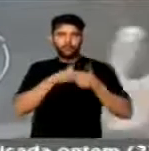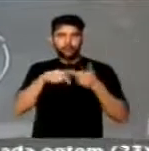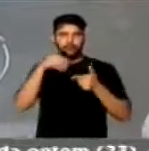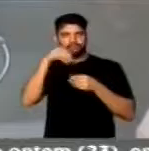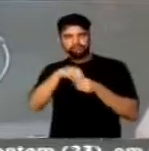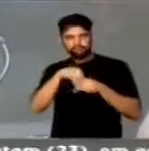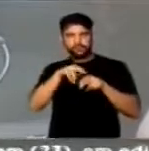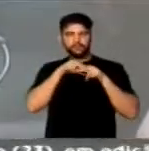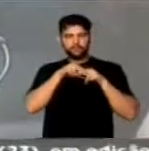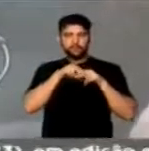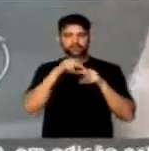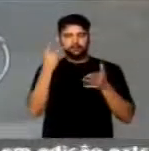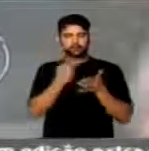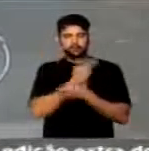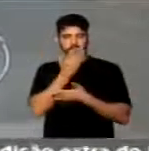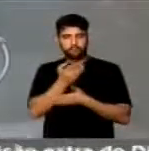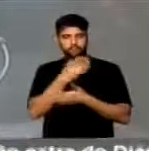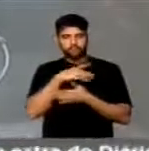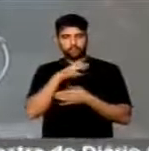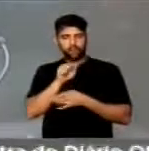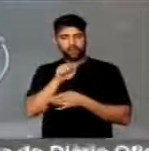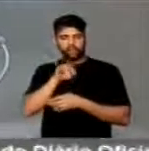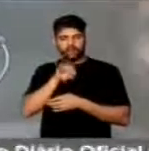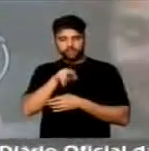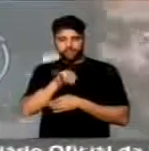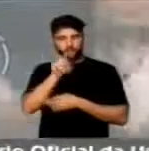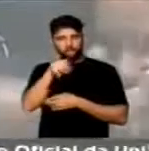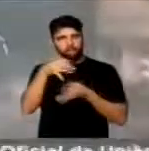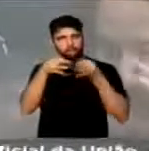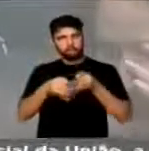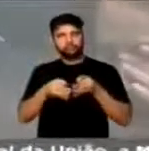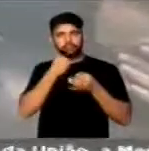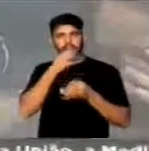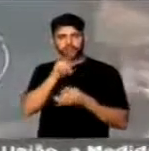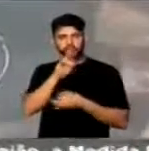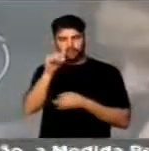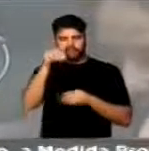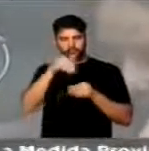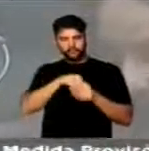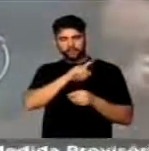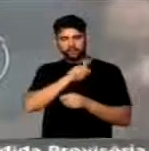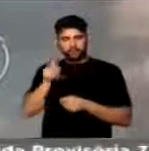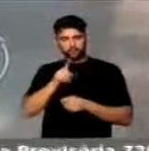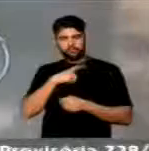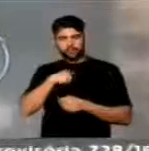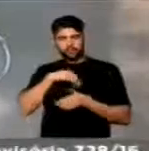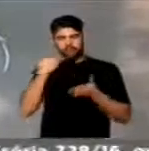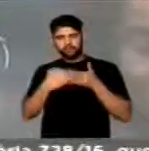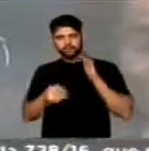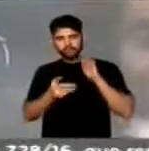remuneração. E é isso que aconteceu. Portanto, a anistia é justa e o PCdoB encaminha o voto não para derrubar o veto.